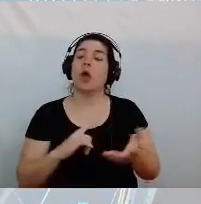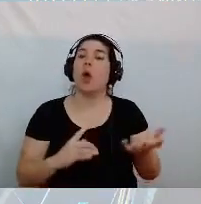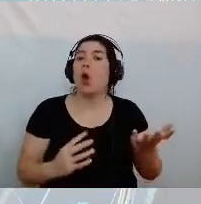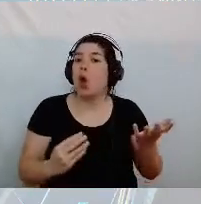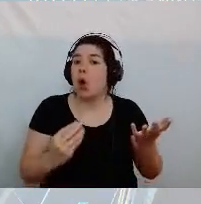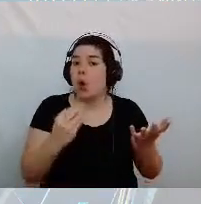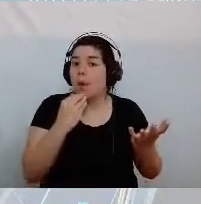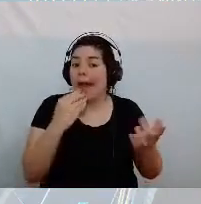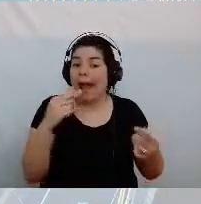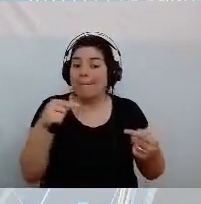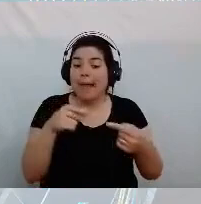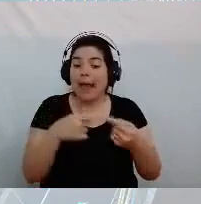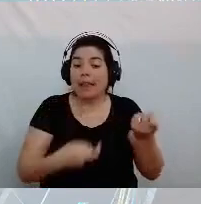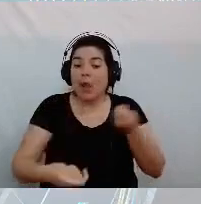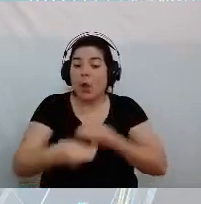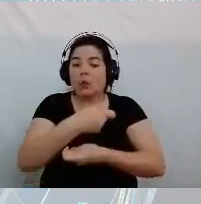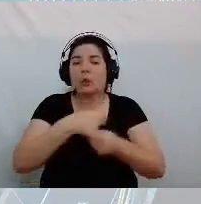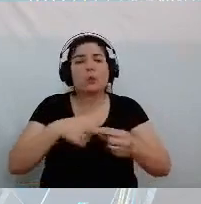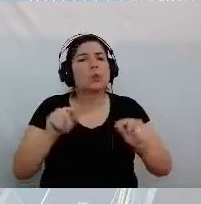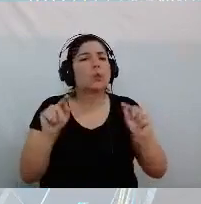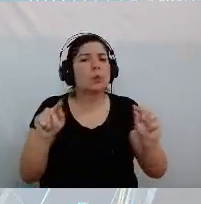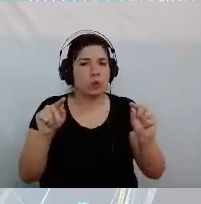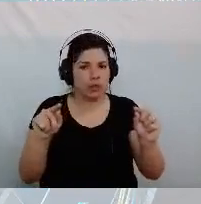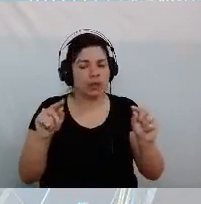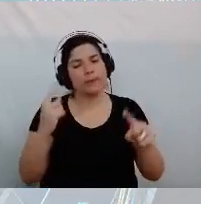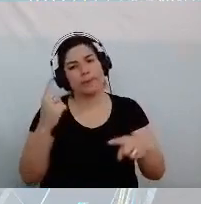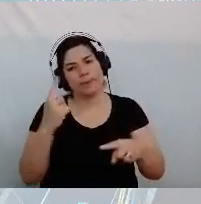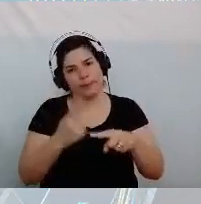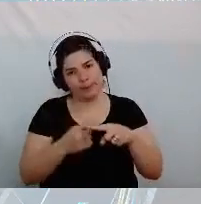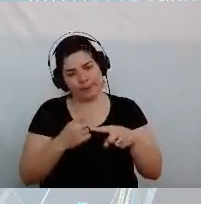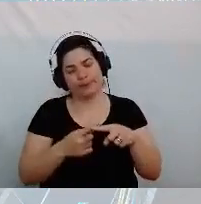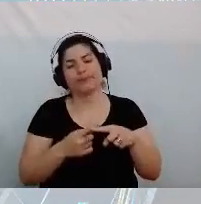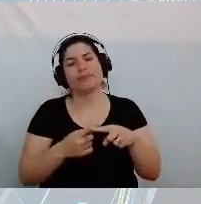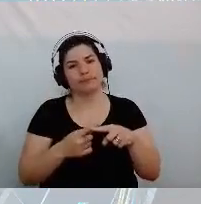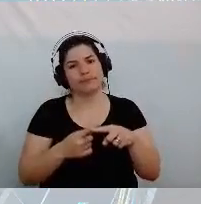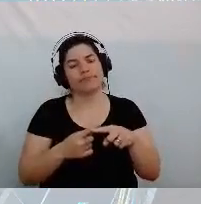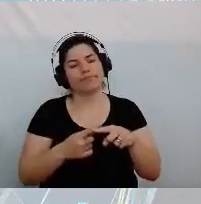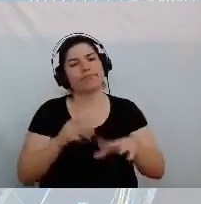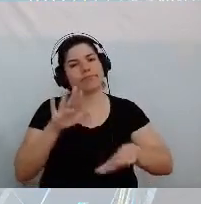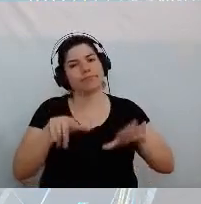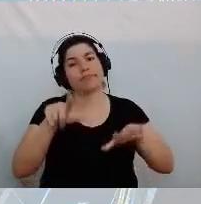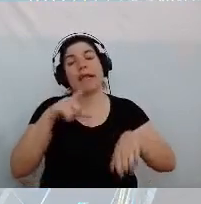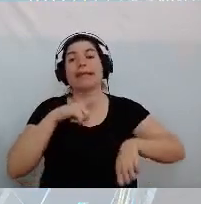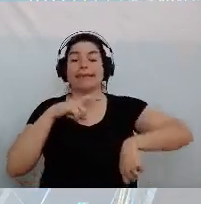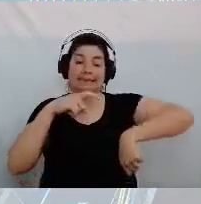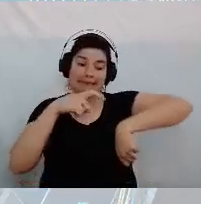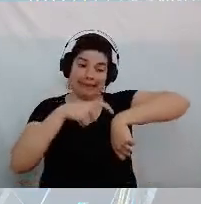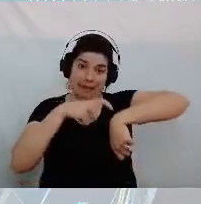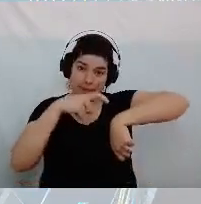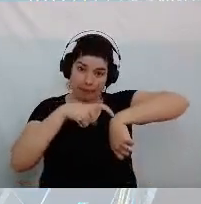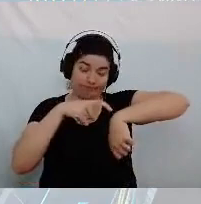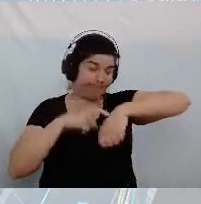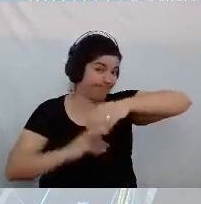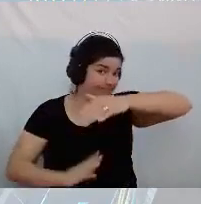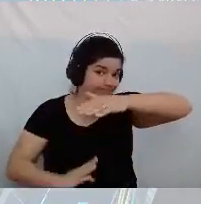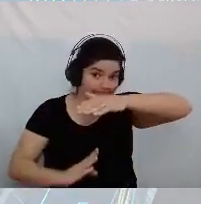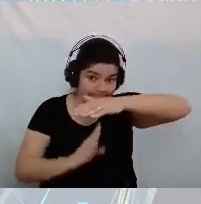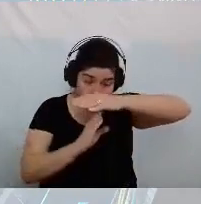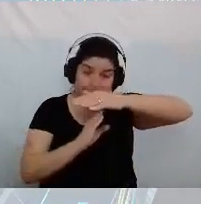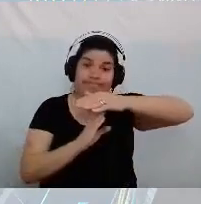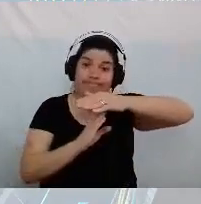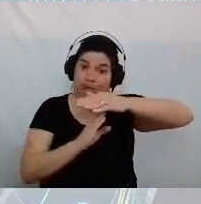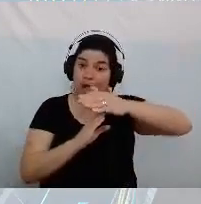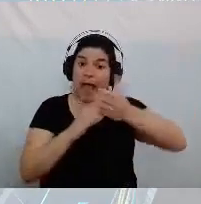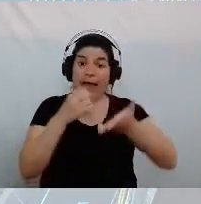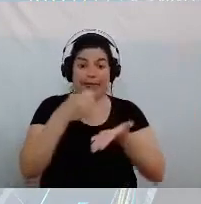porque muitos de nós somos submetidos a a cenários aonde cara você tem um prazo para fazer uma entrega o negócio tem uma